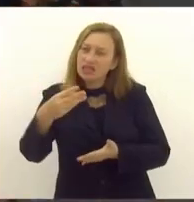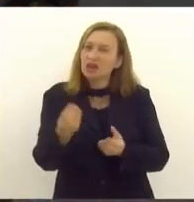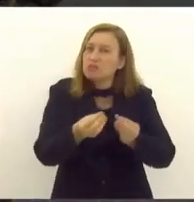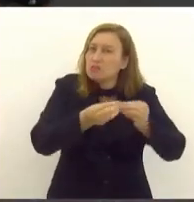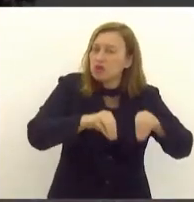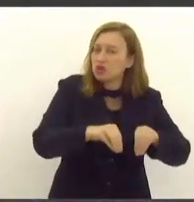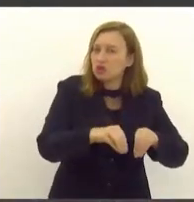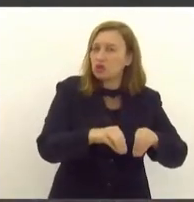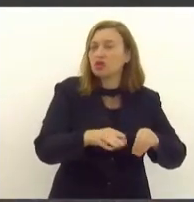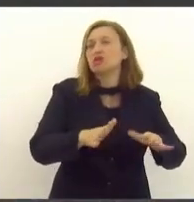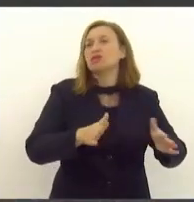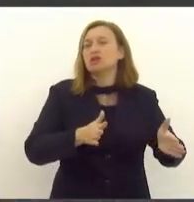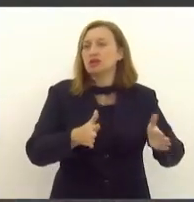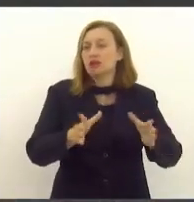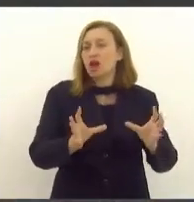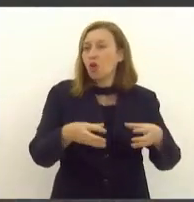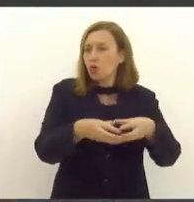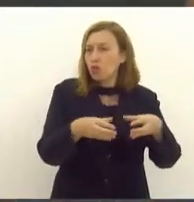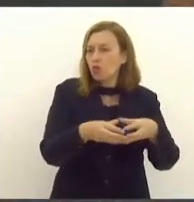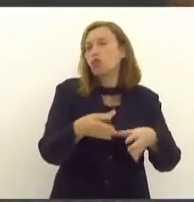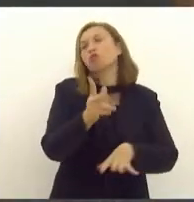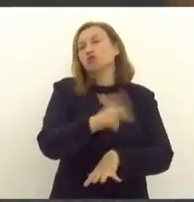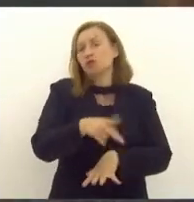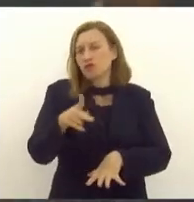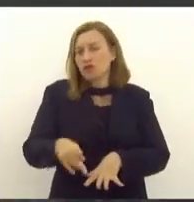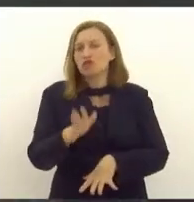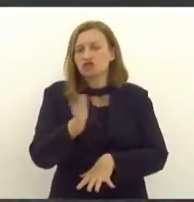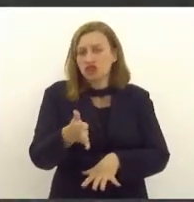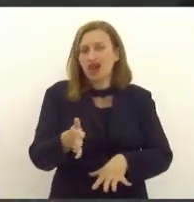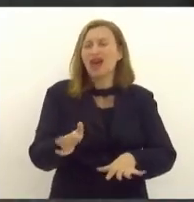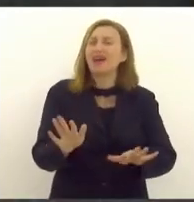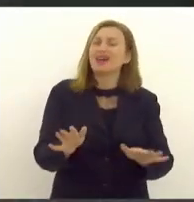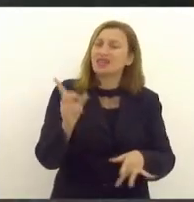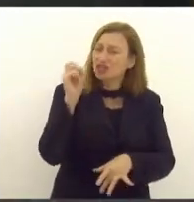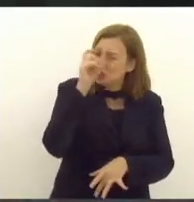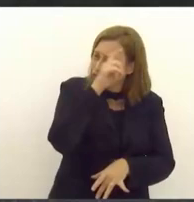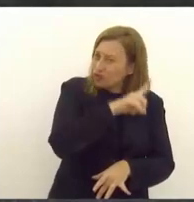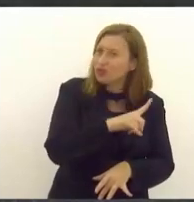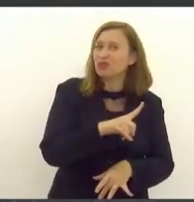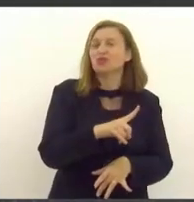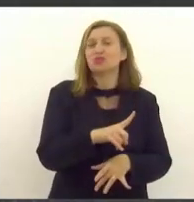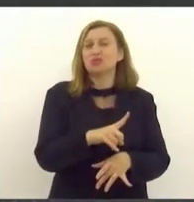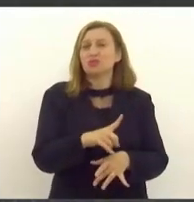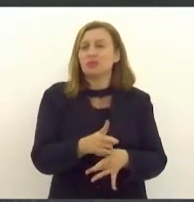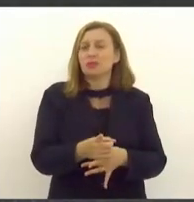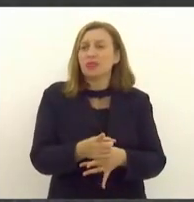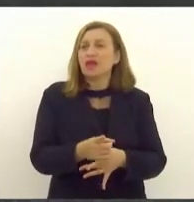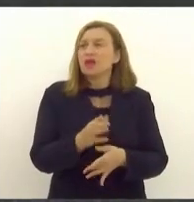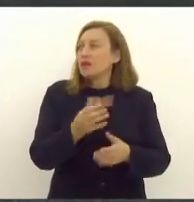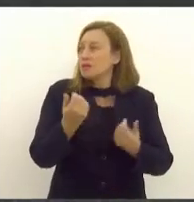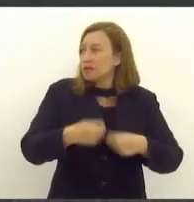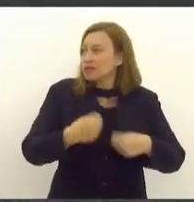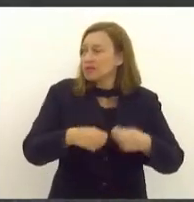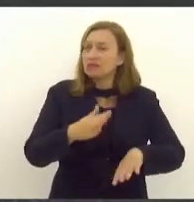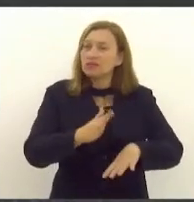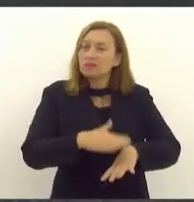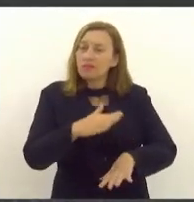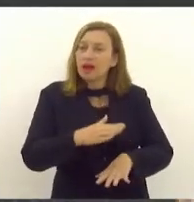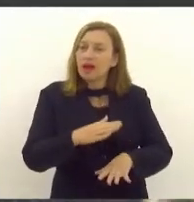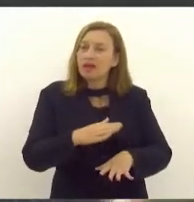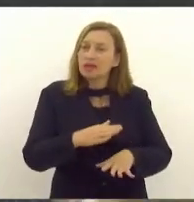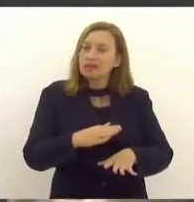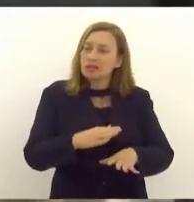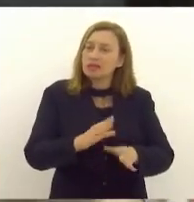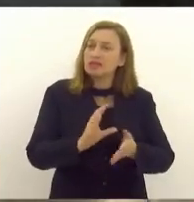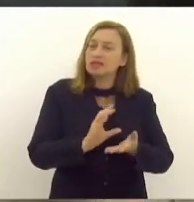categoria que já tem um salário defasado que já tá trabalhando em condições super precárias precisando de mais conservação nos locais